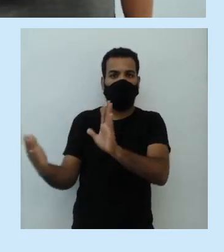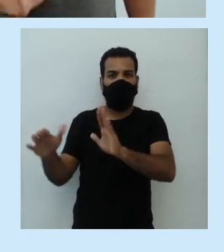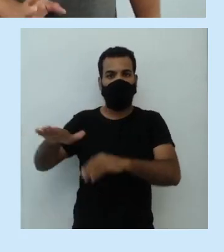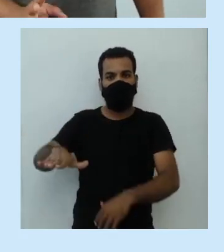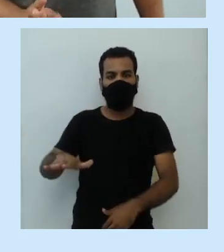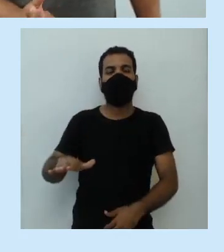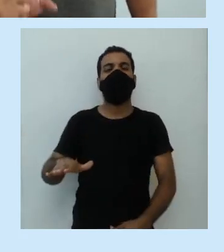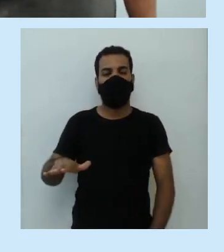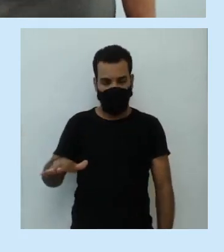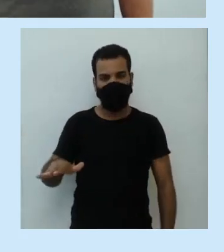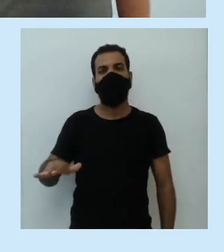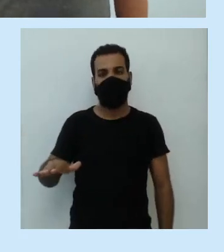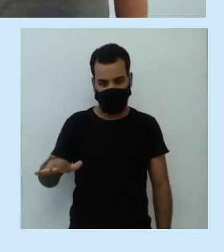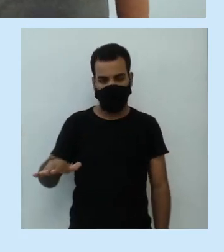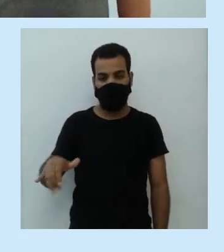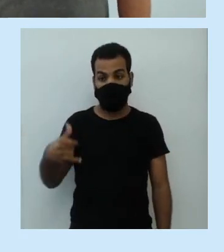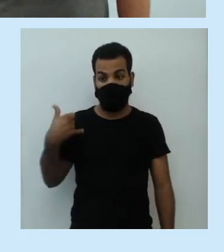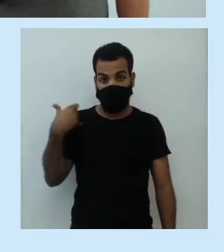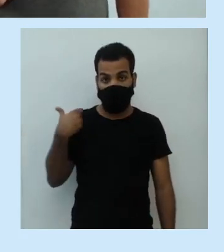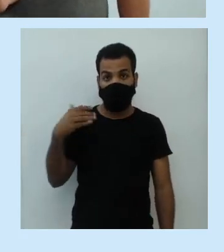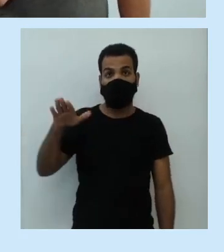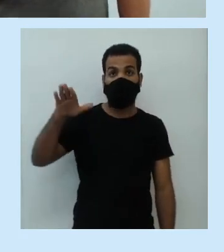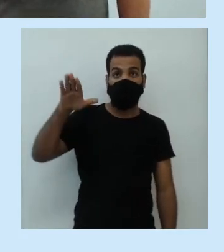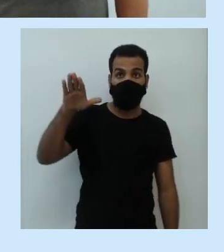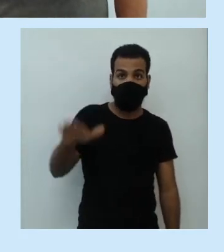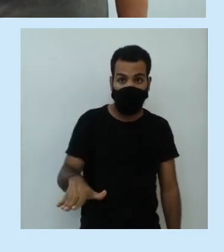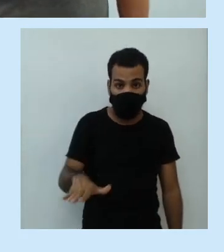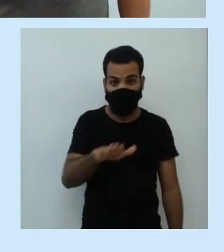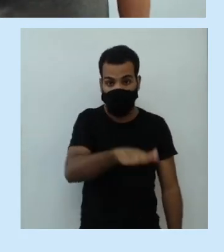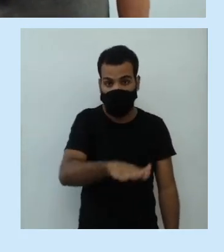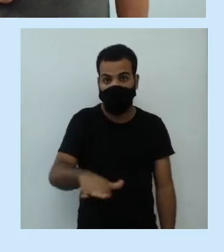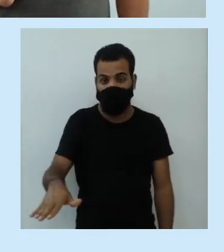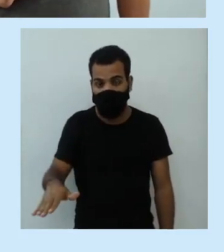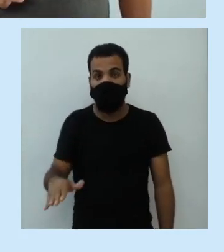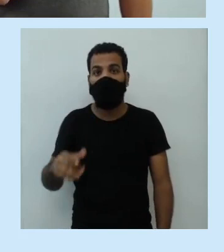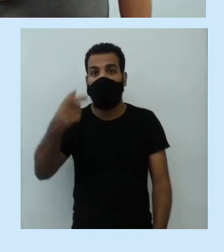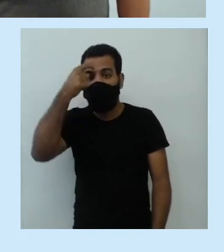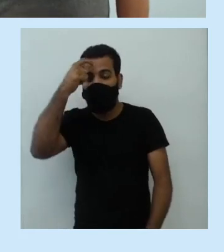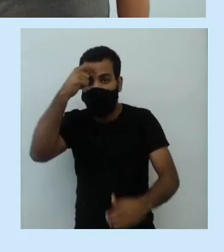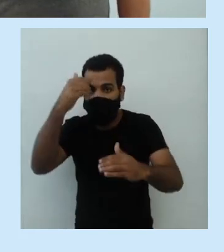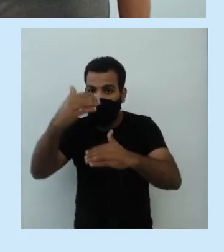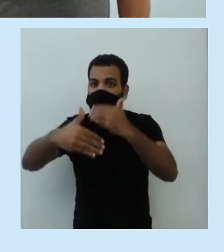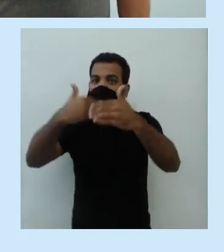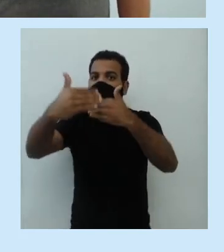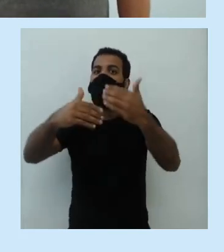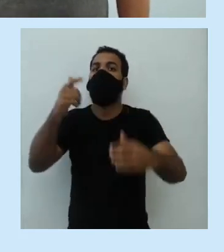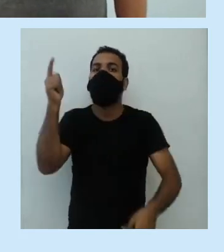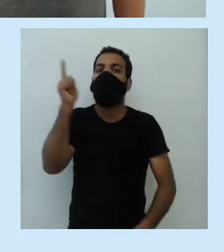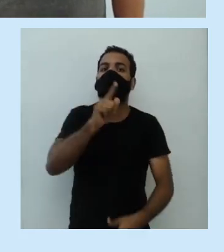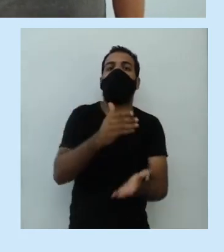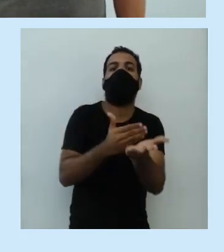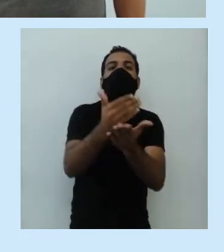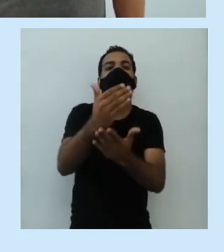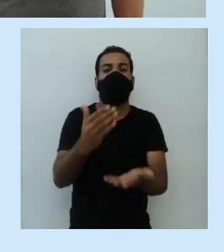fase, pessoal? Acontece na fase da infância. É na fase que nós